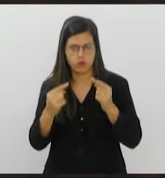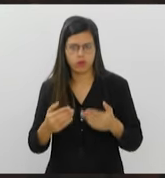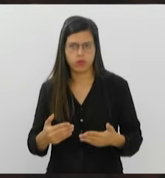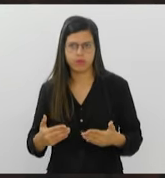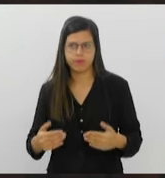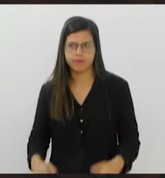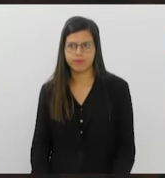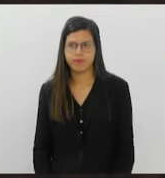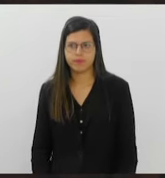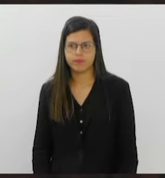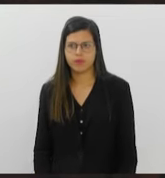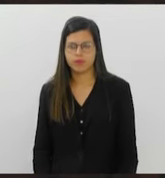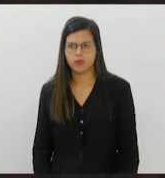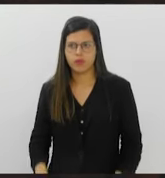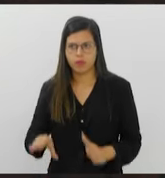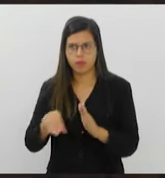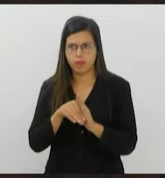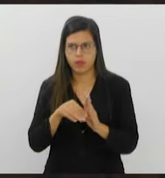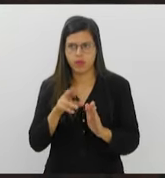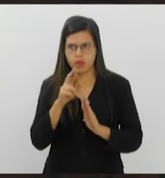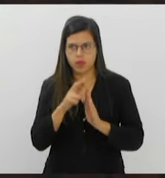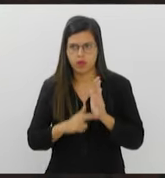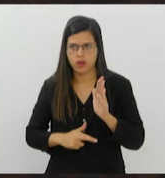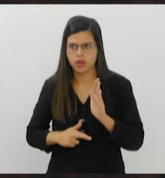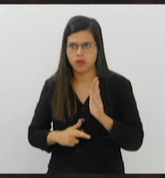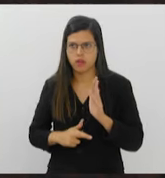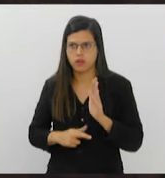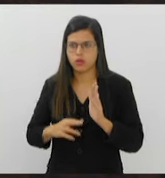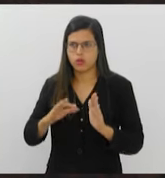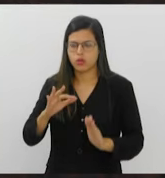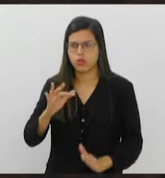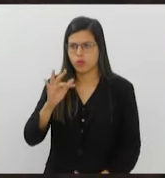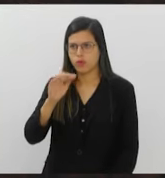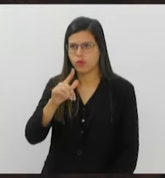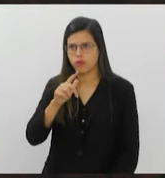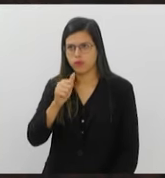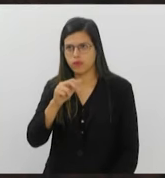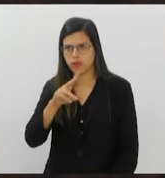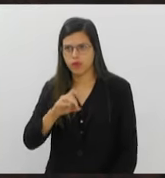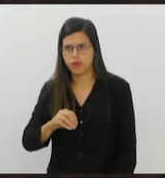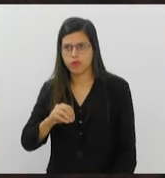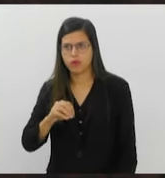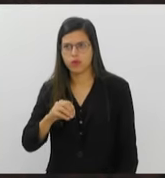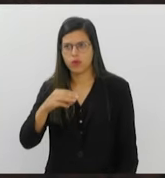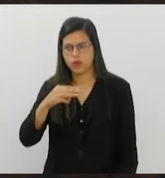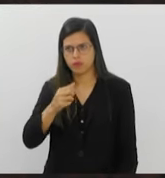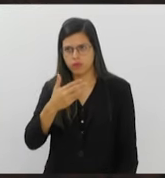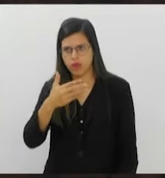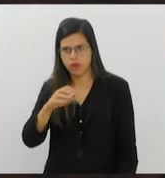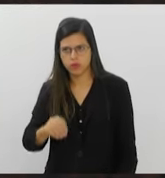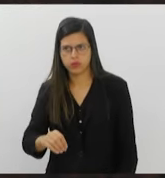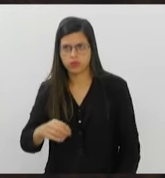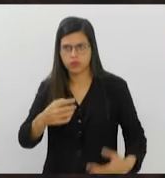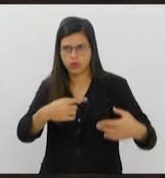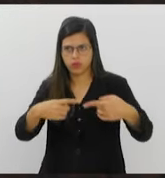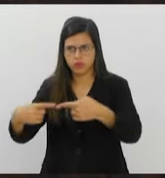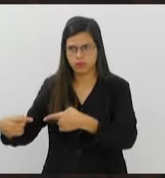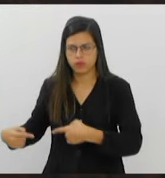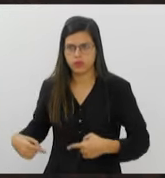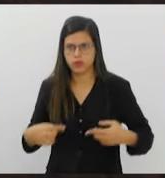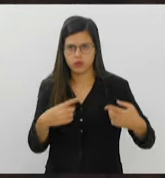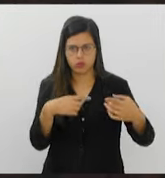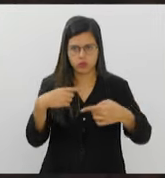com emendas. Relatores, deputados Max Lemos, Flávio Serafini, Márcio Gualberto. Em discussão, para